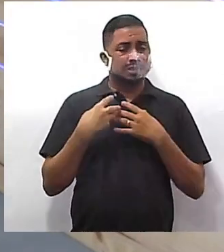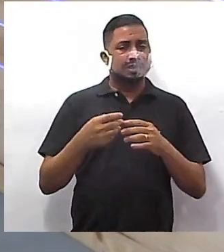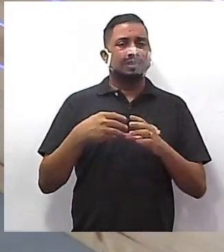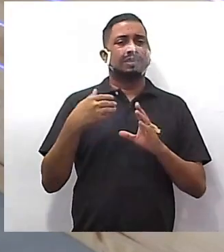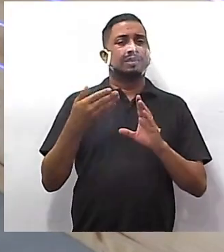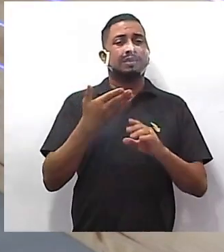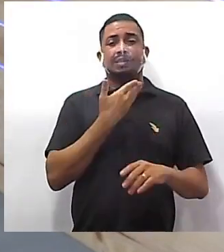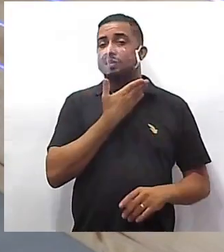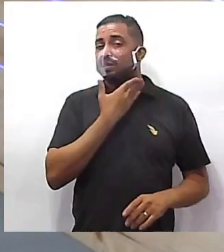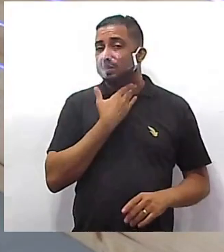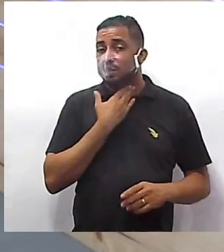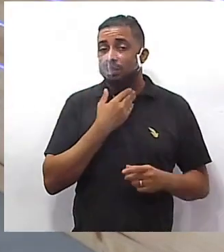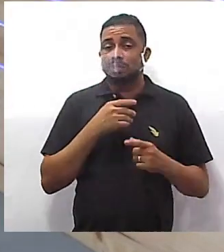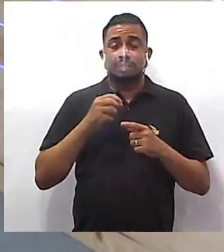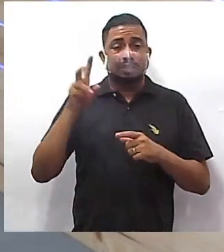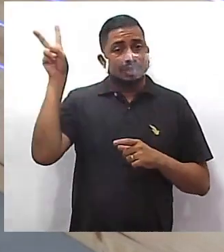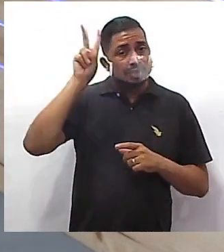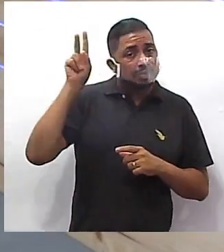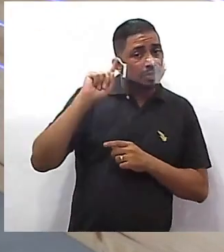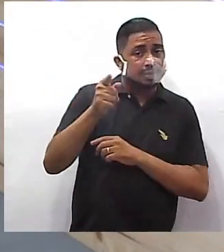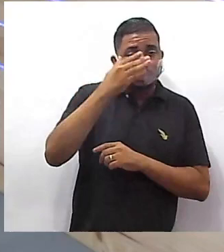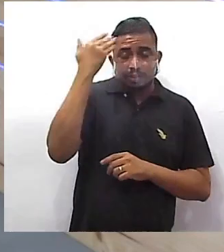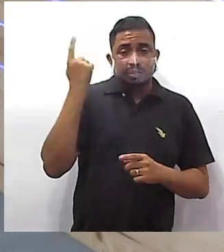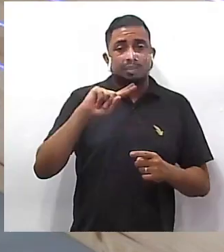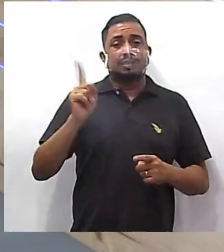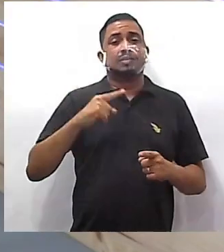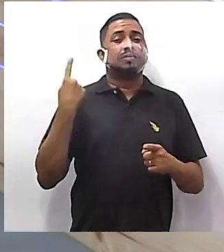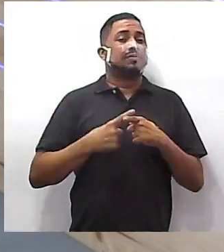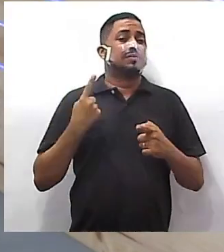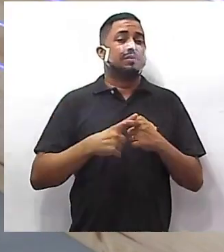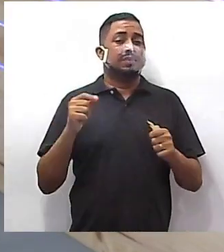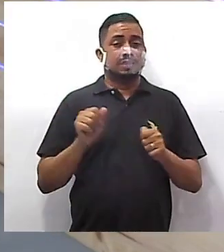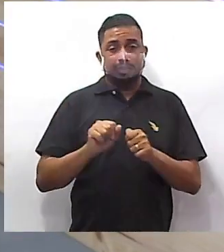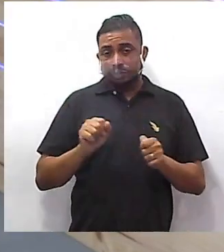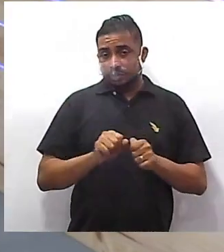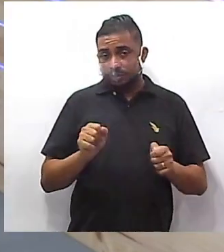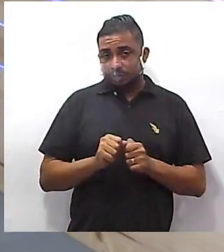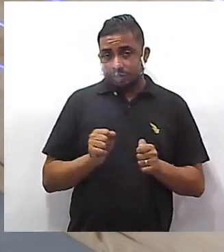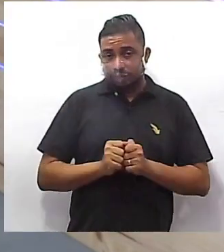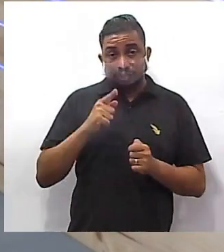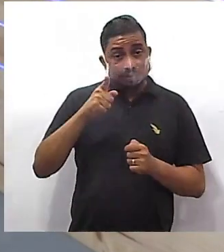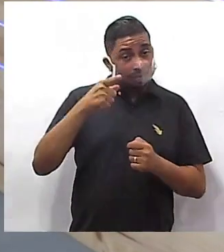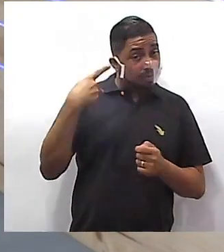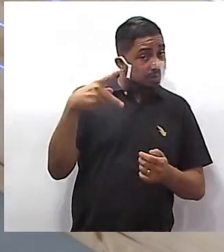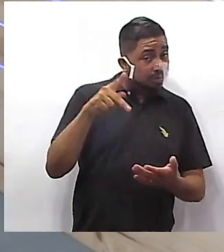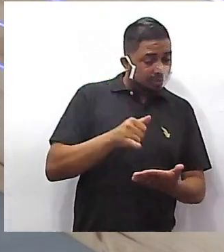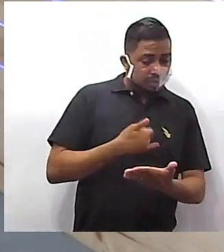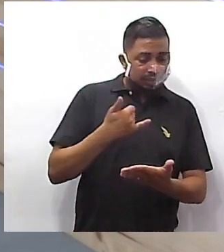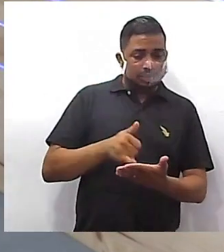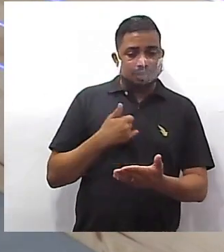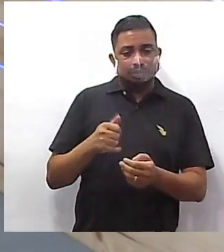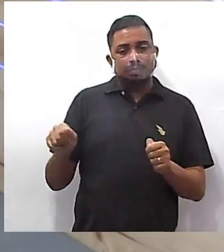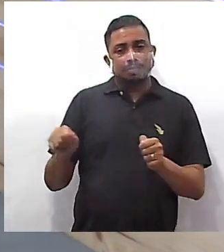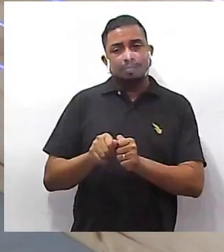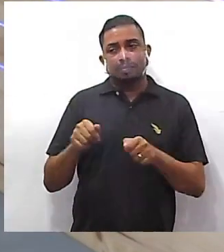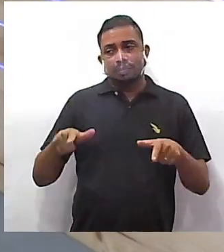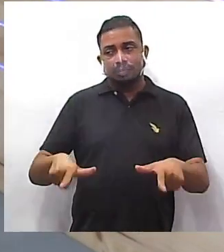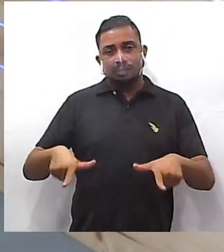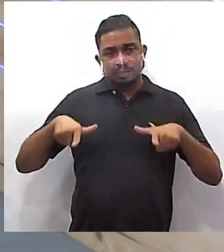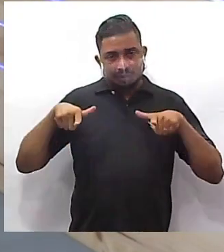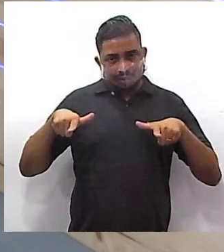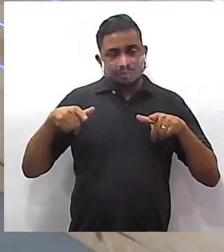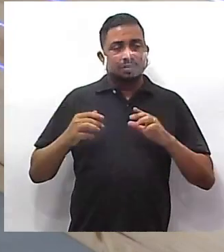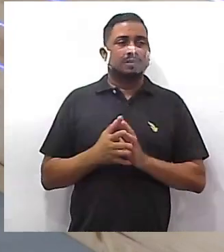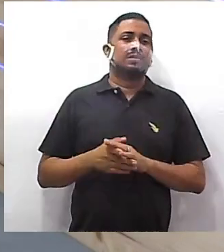sempre a vocês que não se esqueçam também de fazer a sua inscrição para receber o certificado do nossa